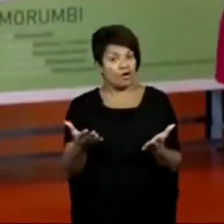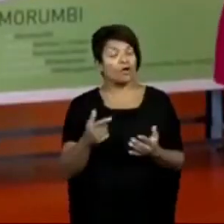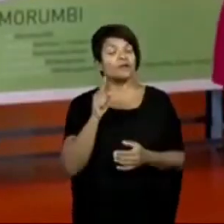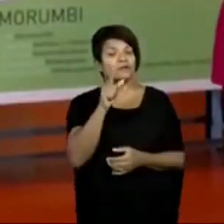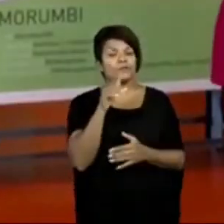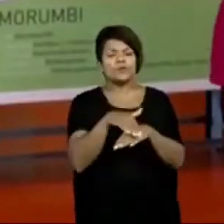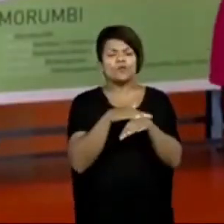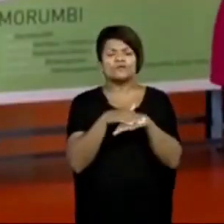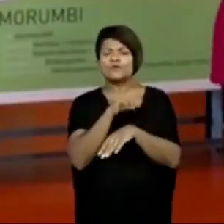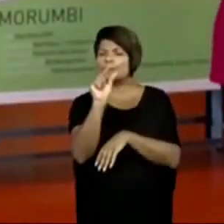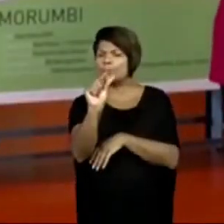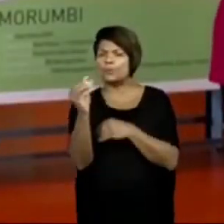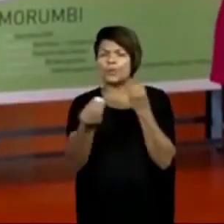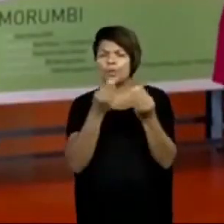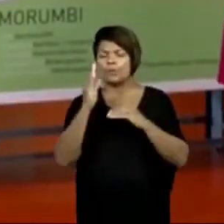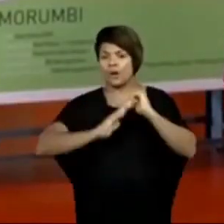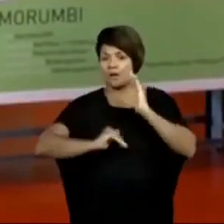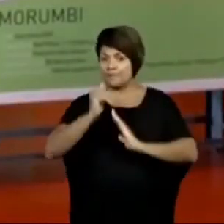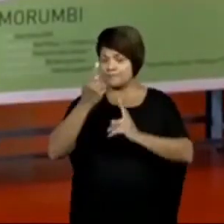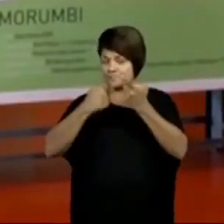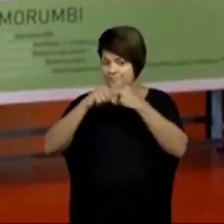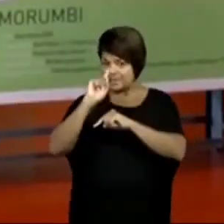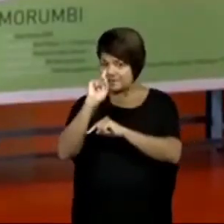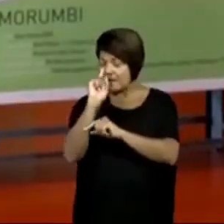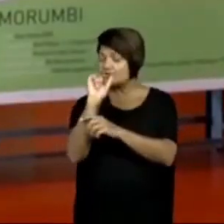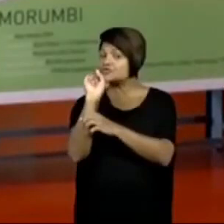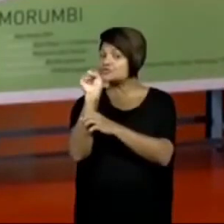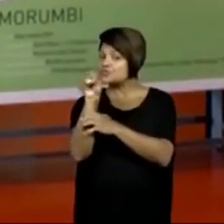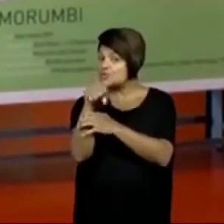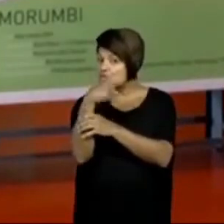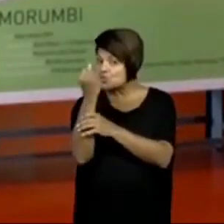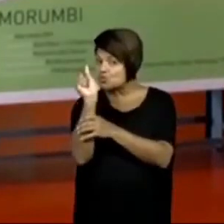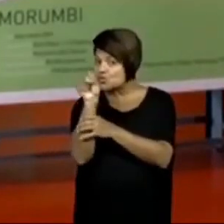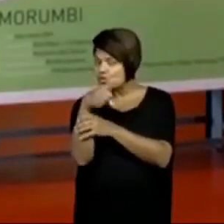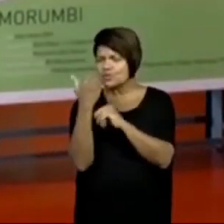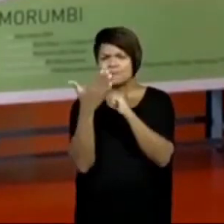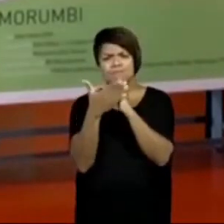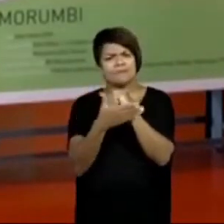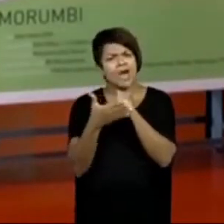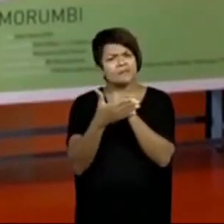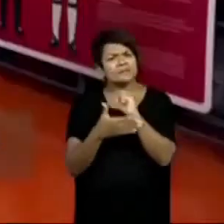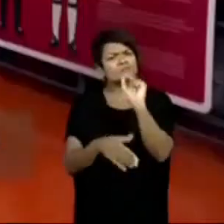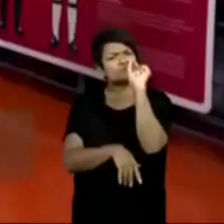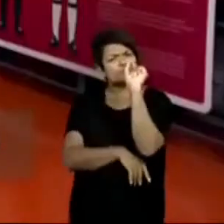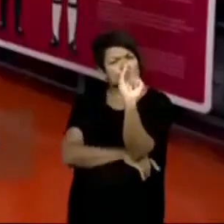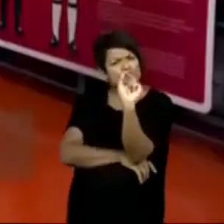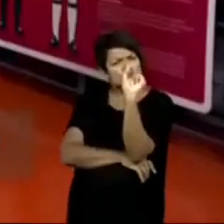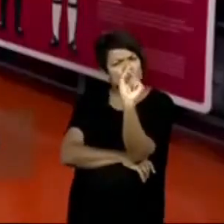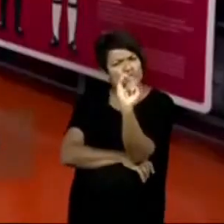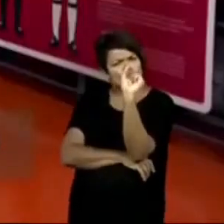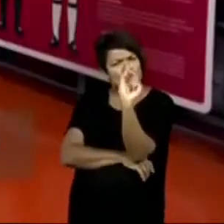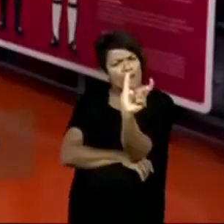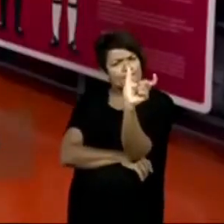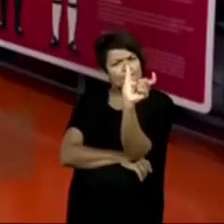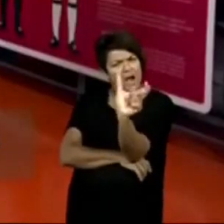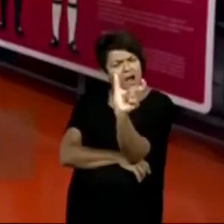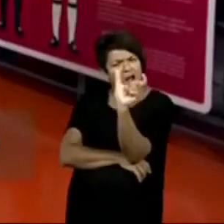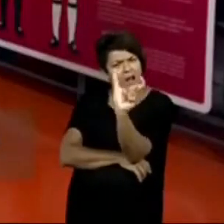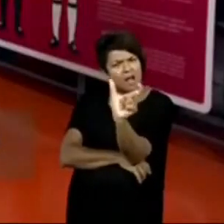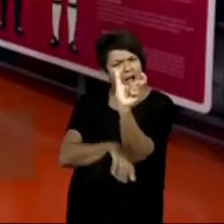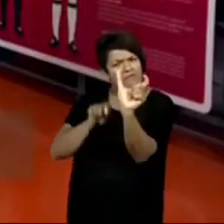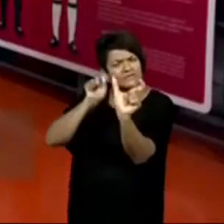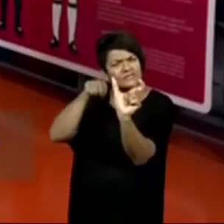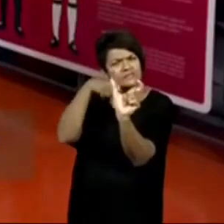um pouco sobre habilidades motoras básicas. O que será que significa essa palavra, né?